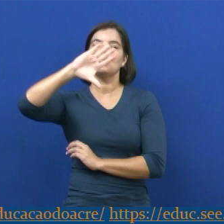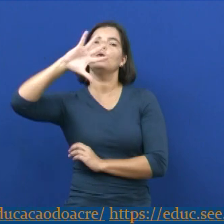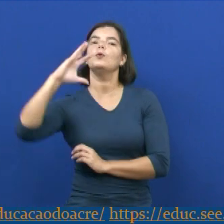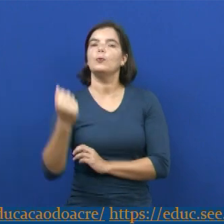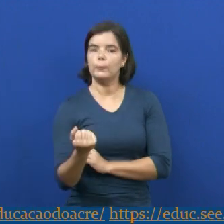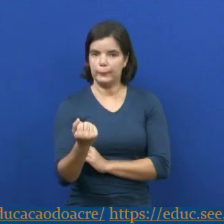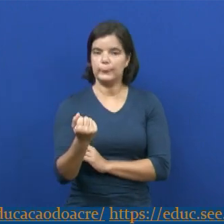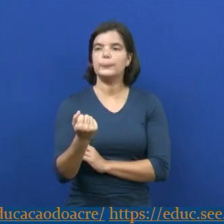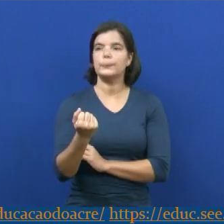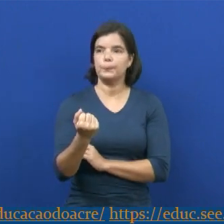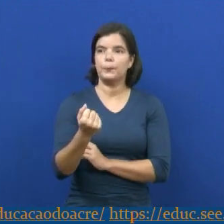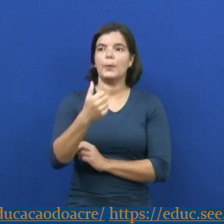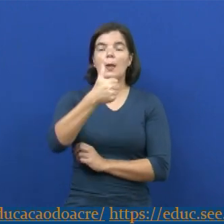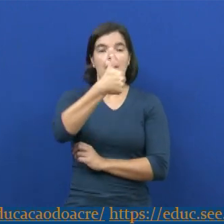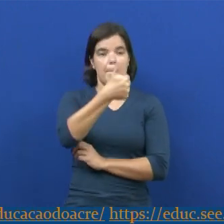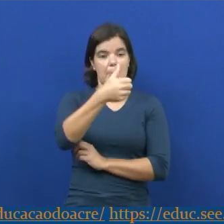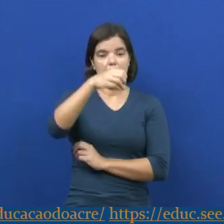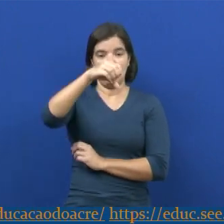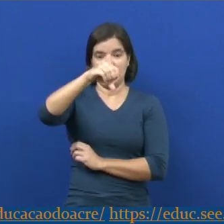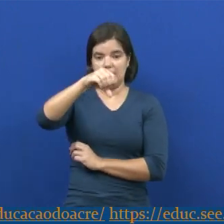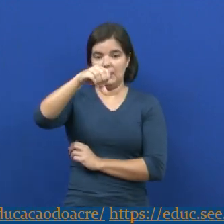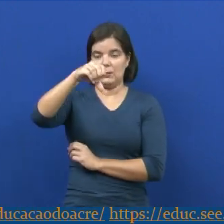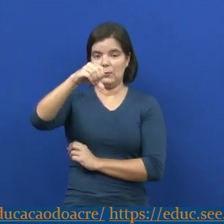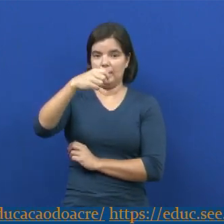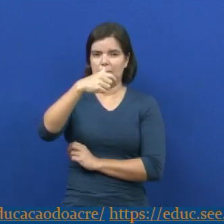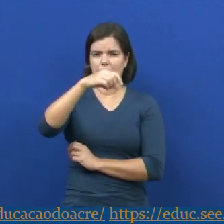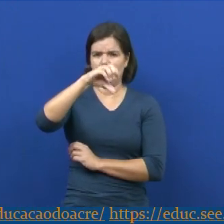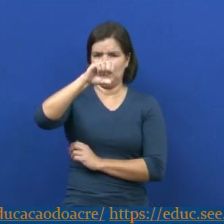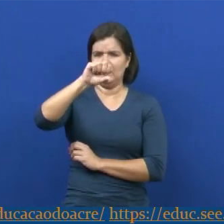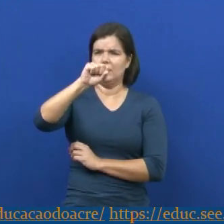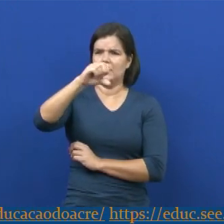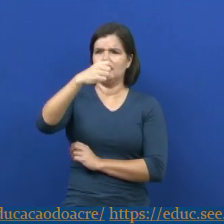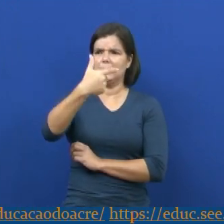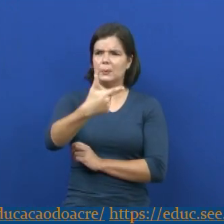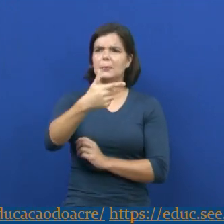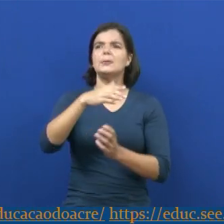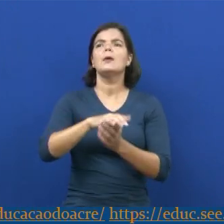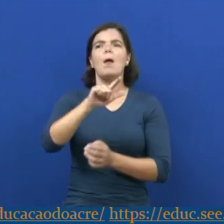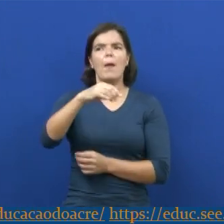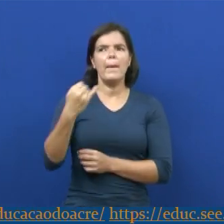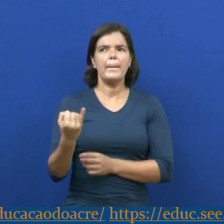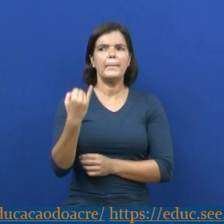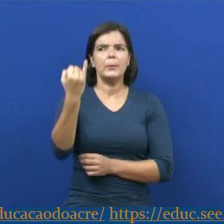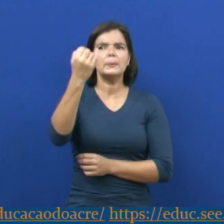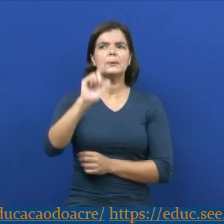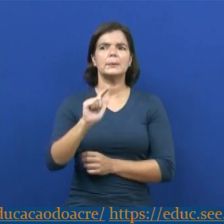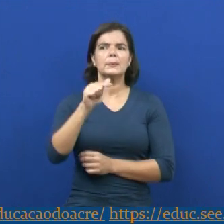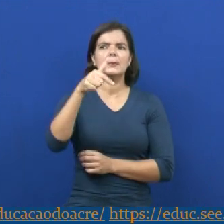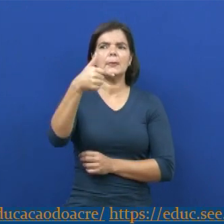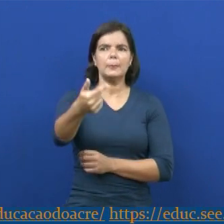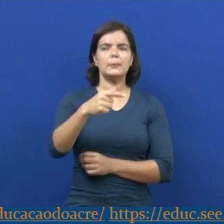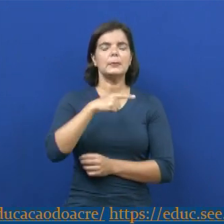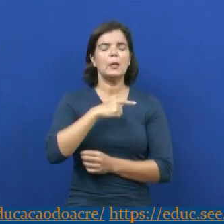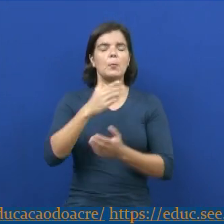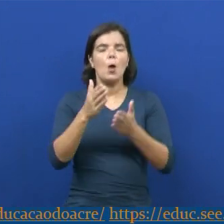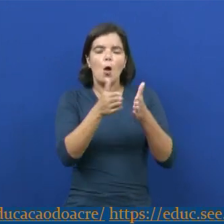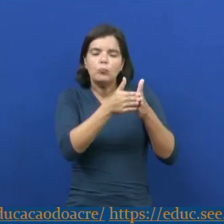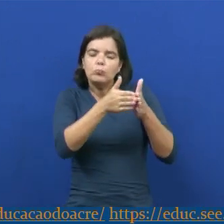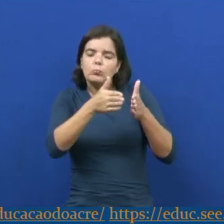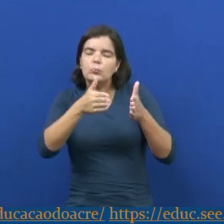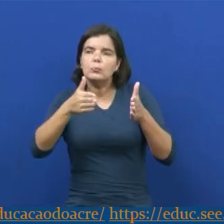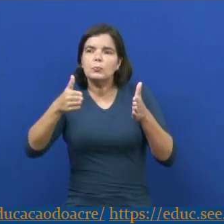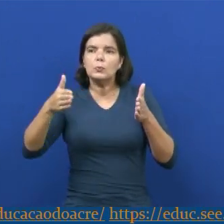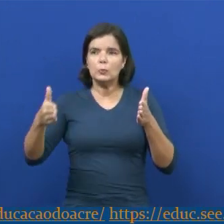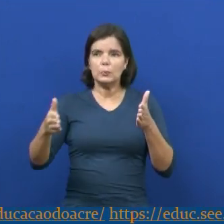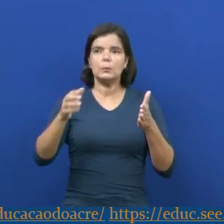1492, a chegada de Colombo à América, isso é muito importante também. Depois nós temos alguns períodos